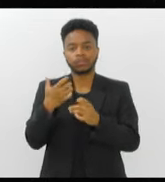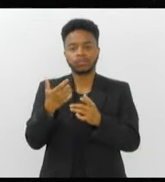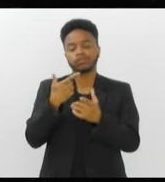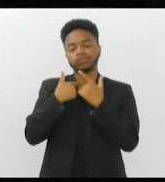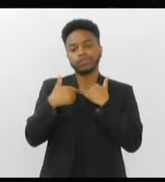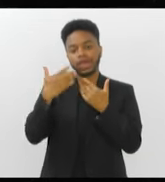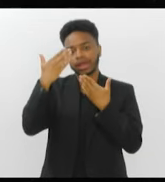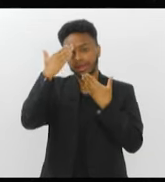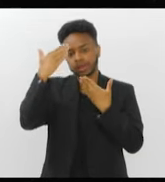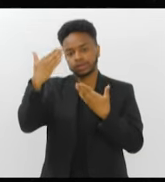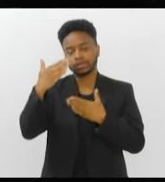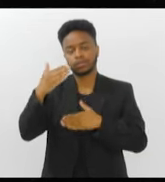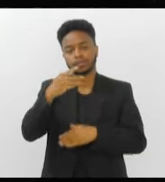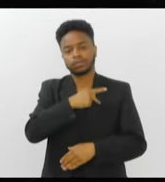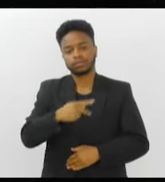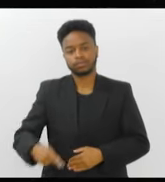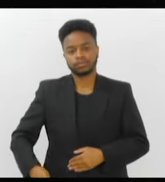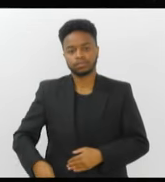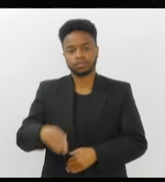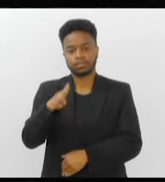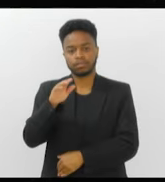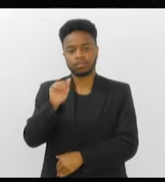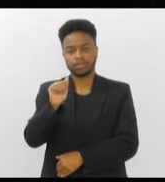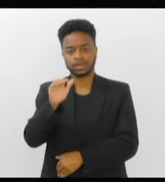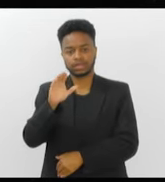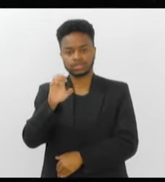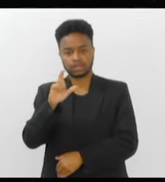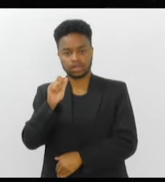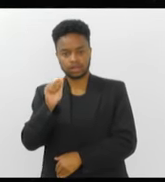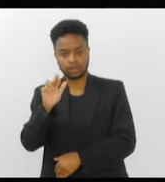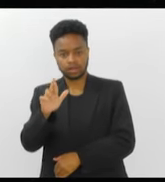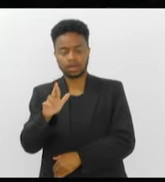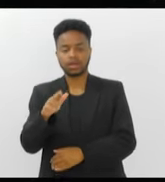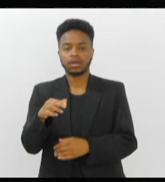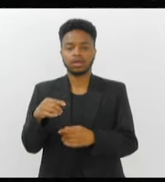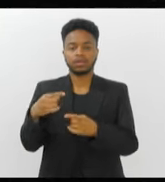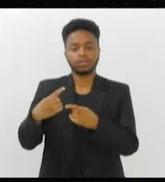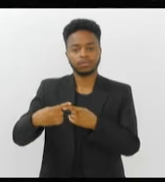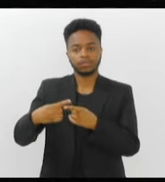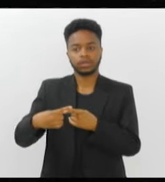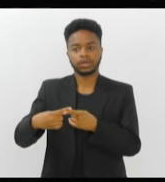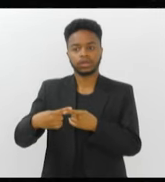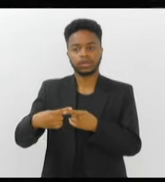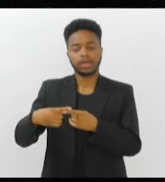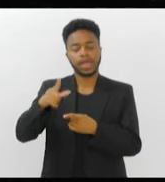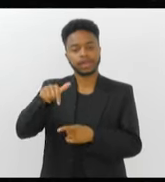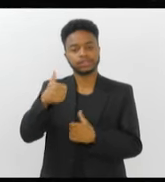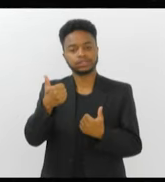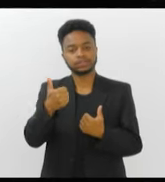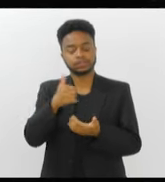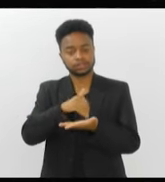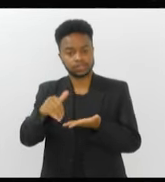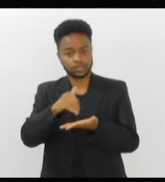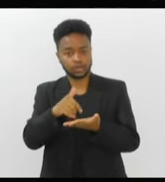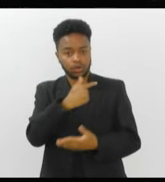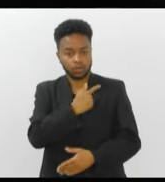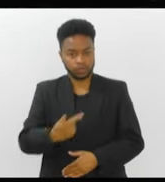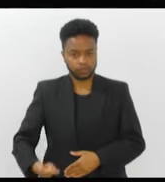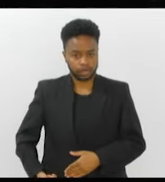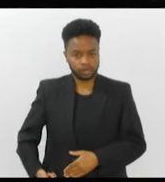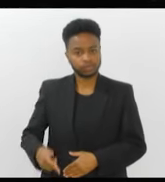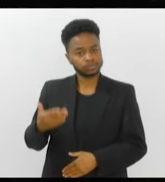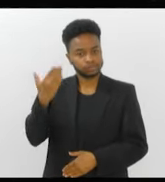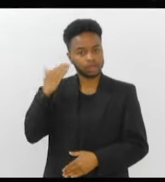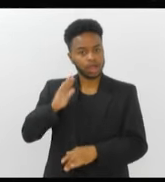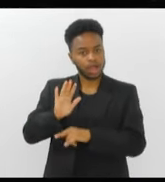ao presidente Rodrigo Bacelar, enquanto secretário de governo, que nos ajudou muito para que essa